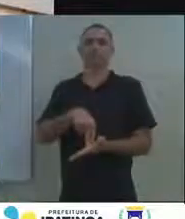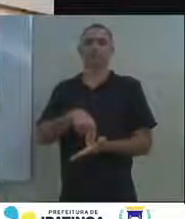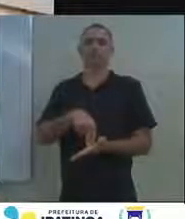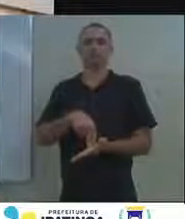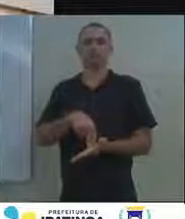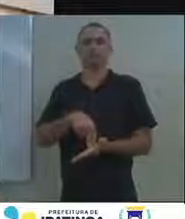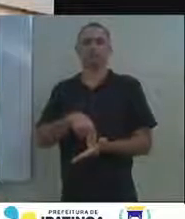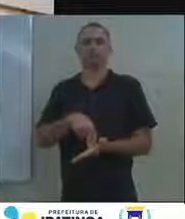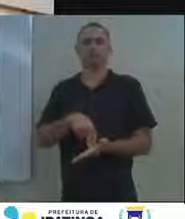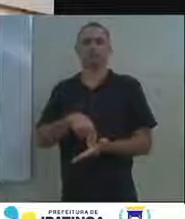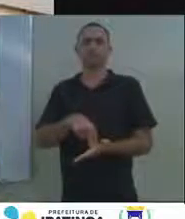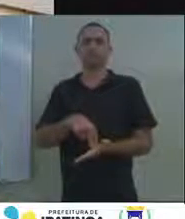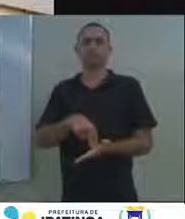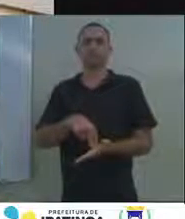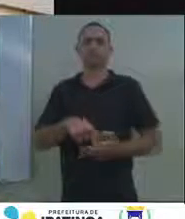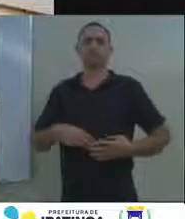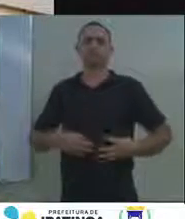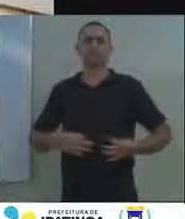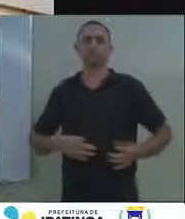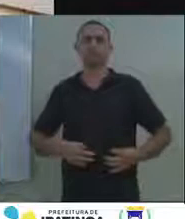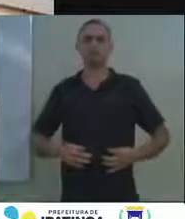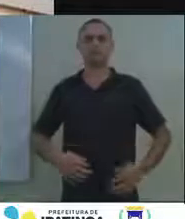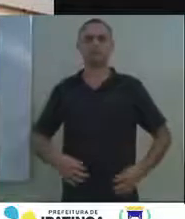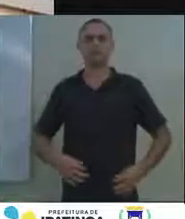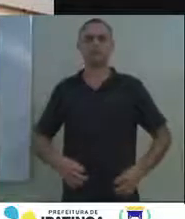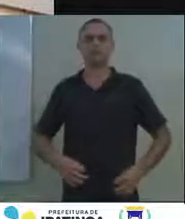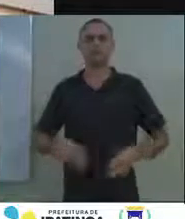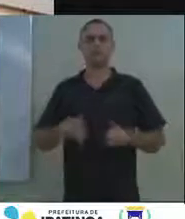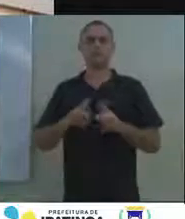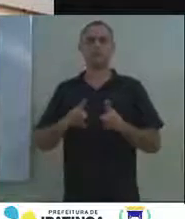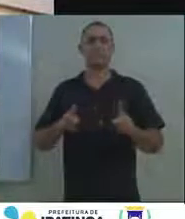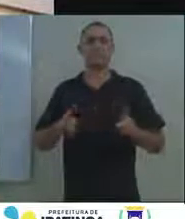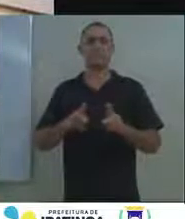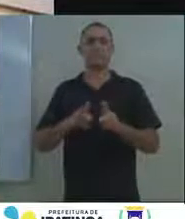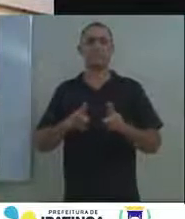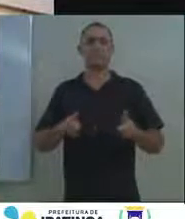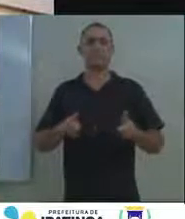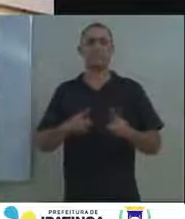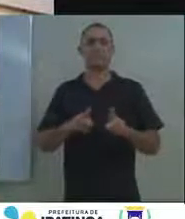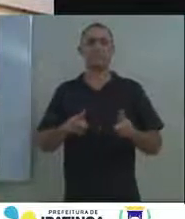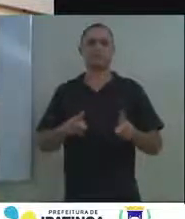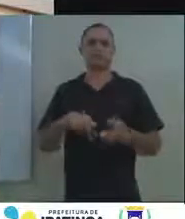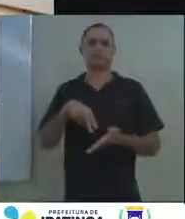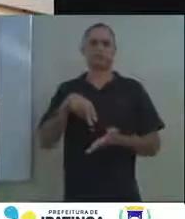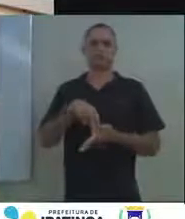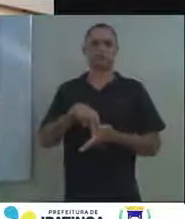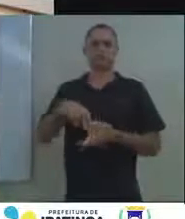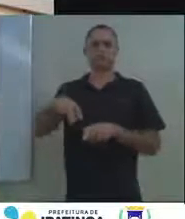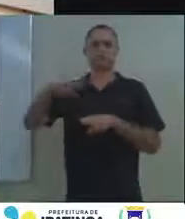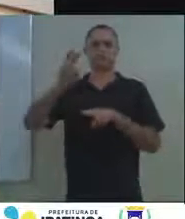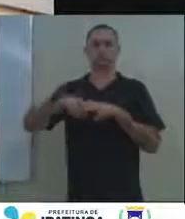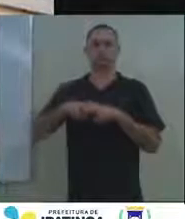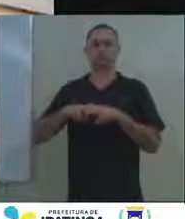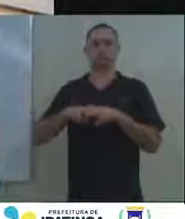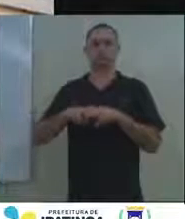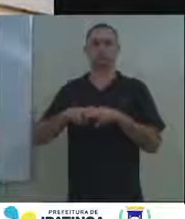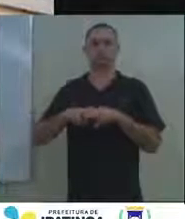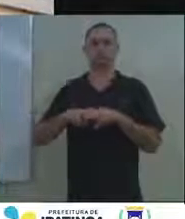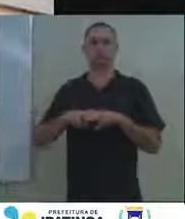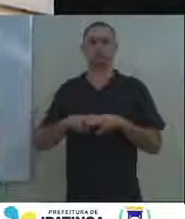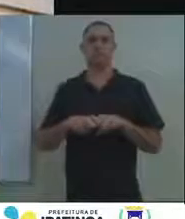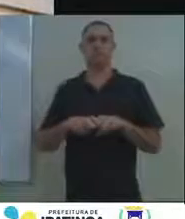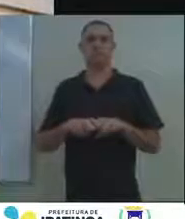mesmo estando sentado, algum professor vai precisar dar aula até algum momento virtual, não fique